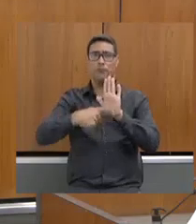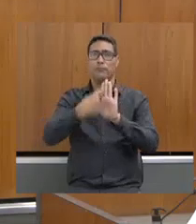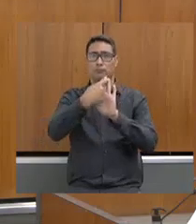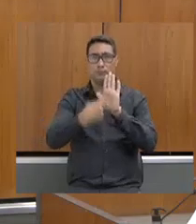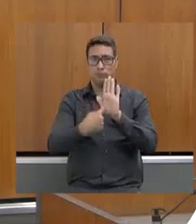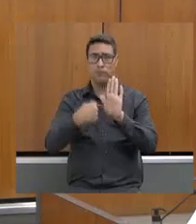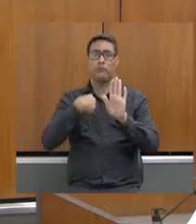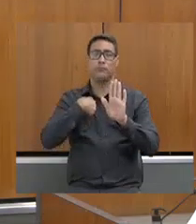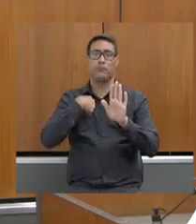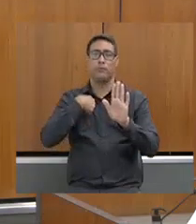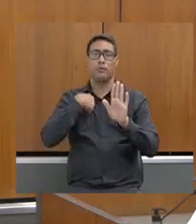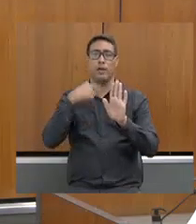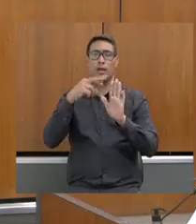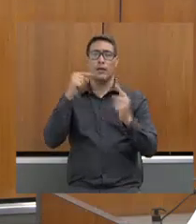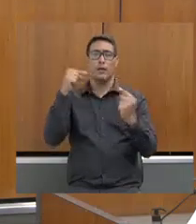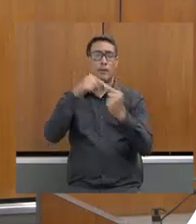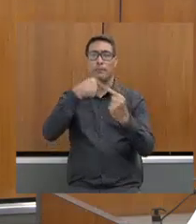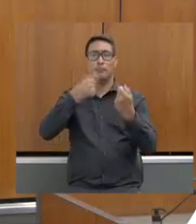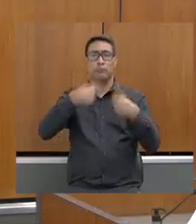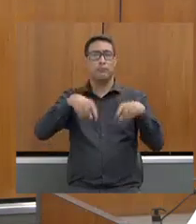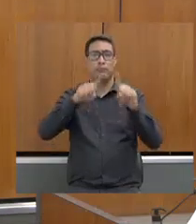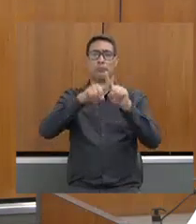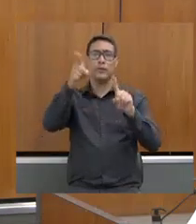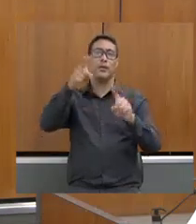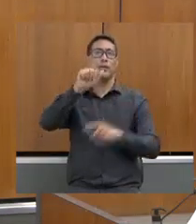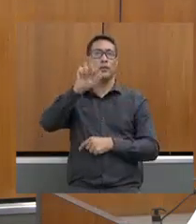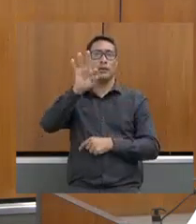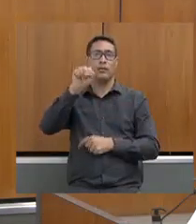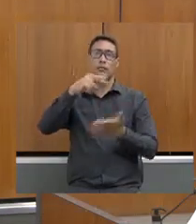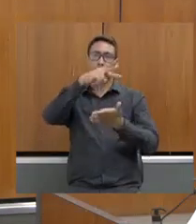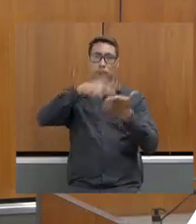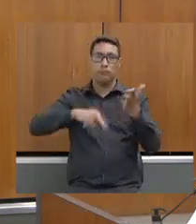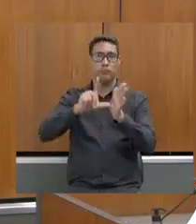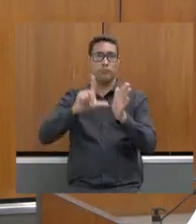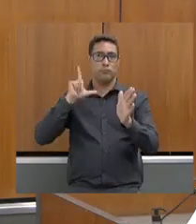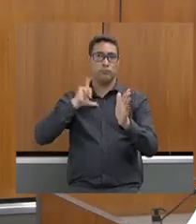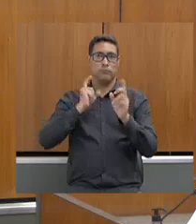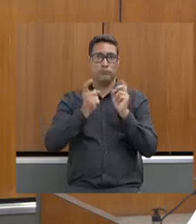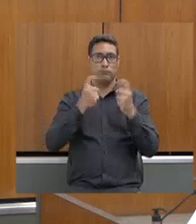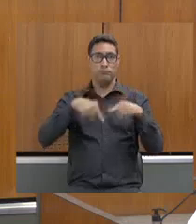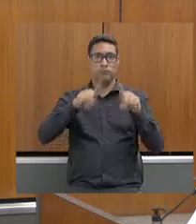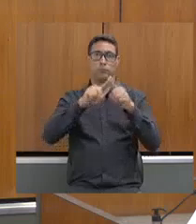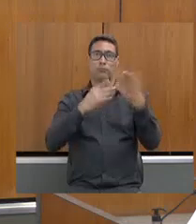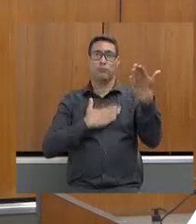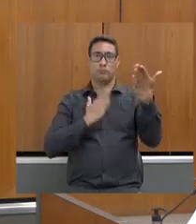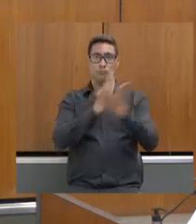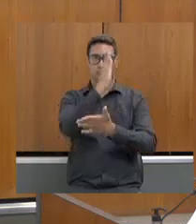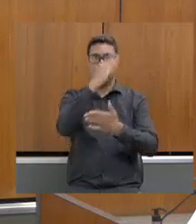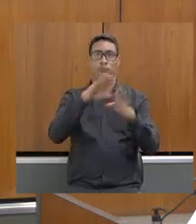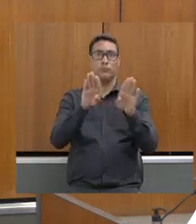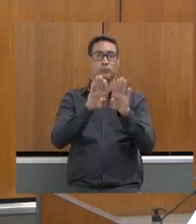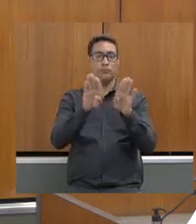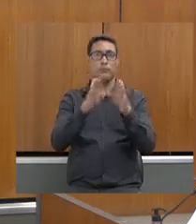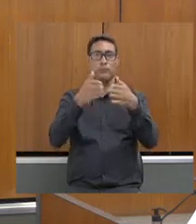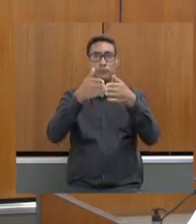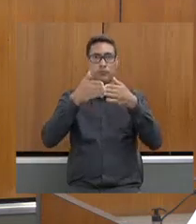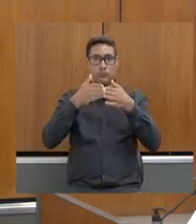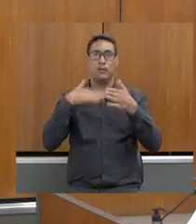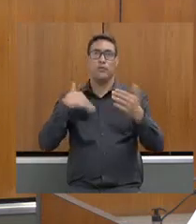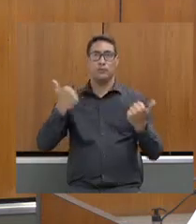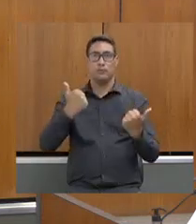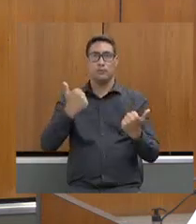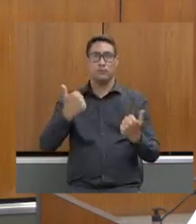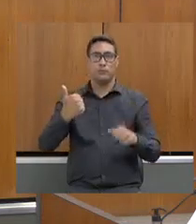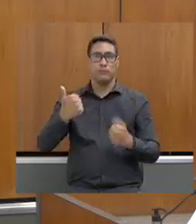Interno dispensa leitura da ata da reunião anterior, considera aprovada e solicita a sua subscrição.